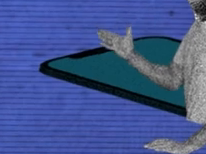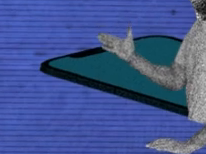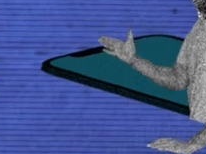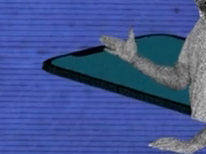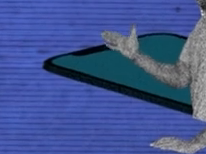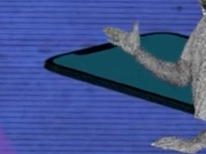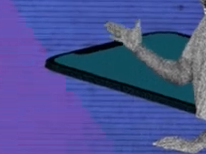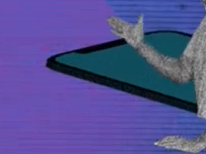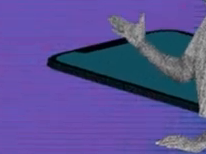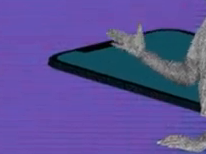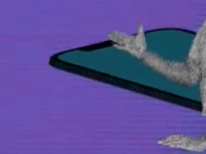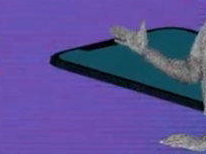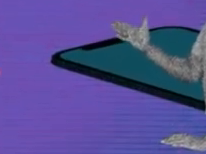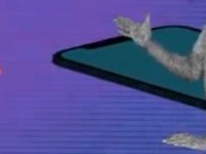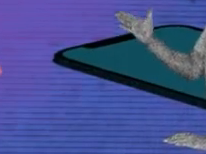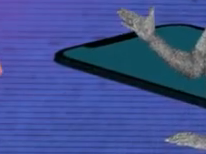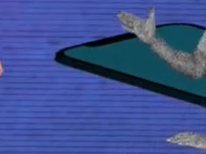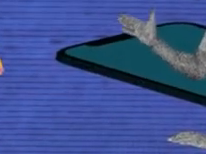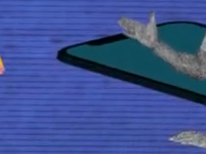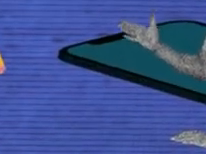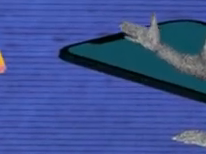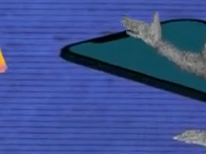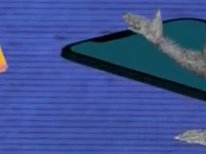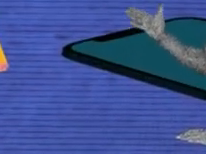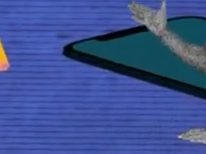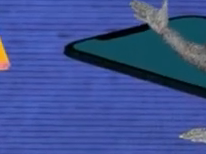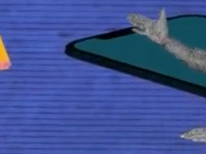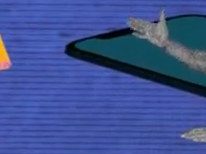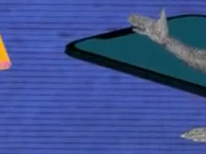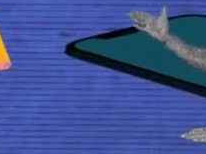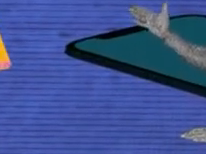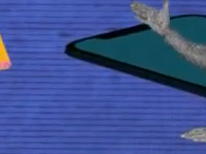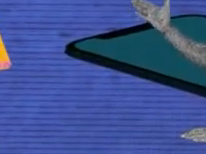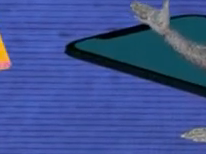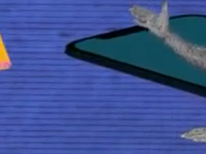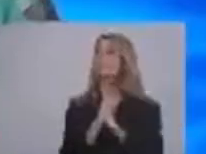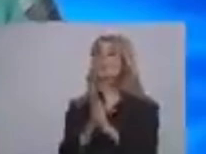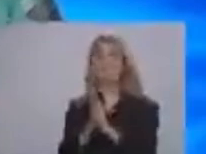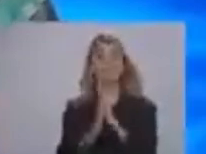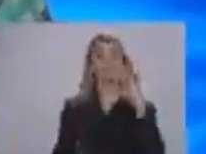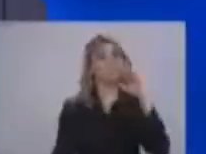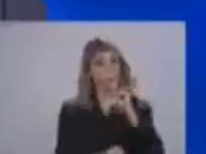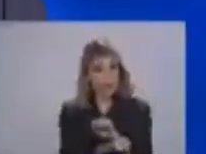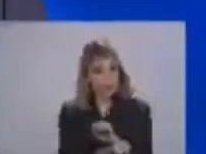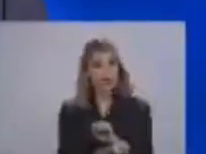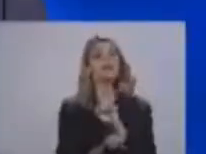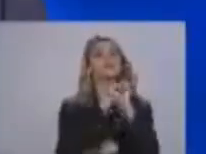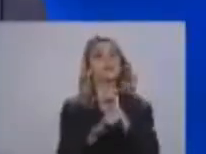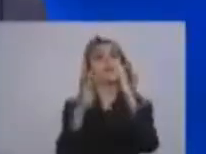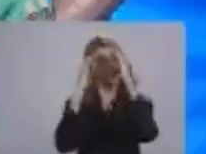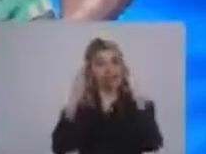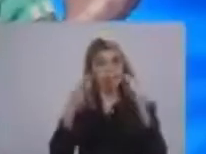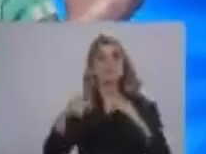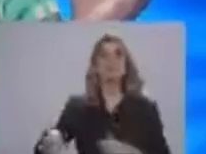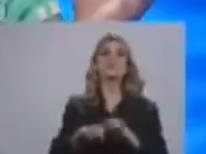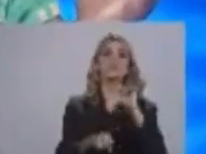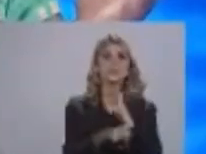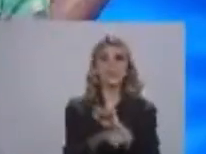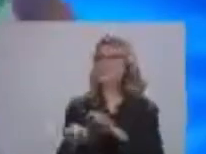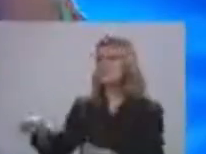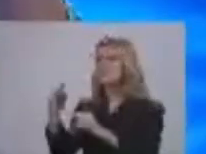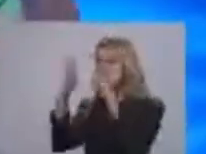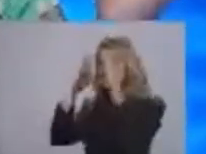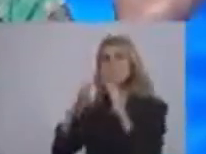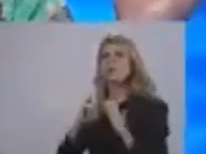em três pleitos, o que a gente percebeu é que, para ser atacada na política, basta ser mulher. Você está falando? Vocês só sabem vaiar mulher,